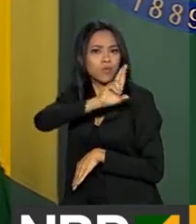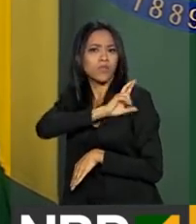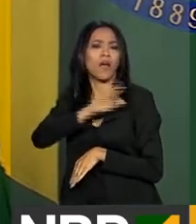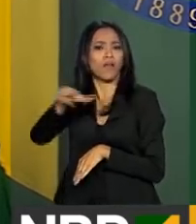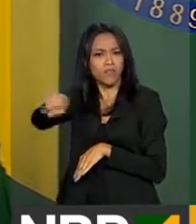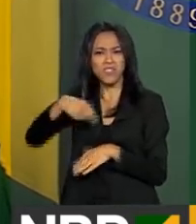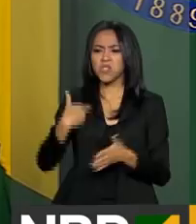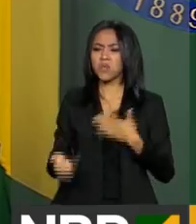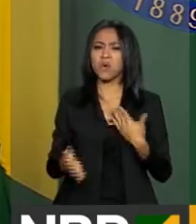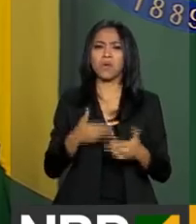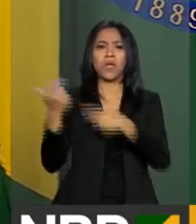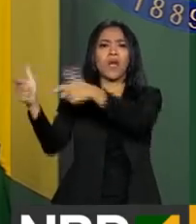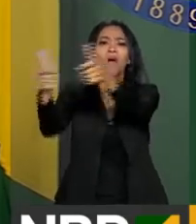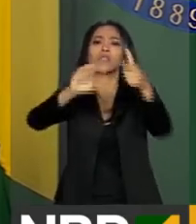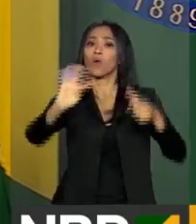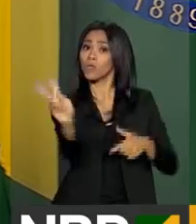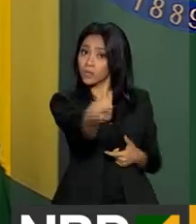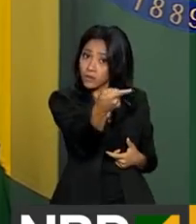onde for